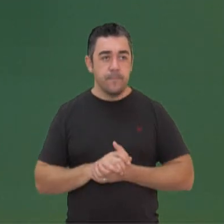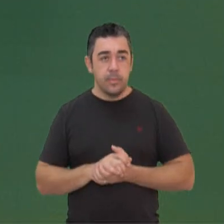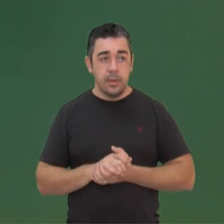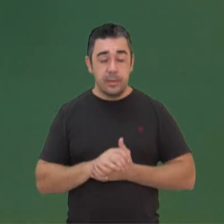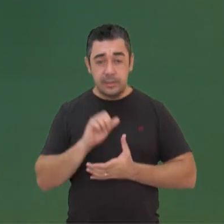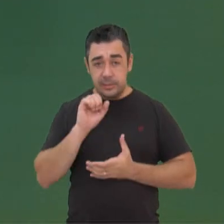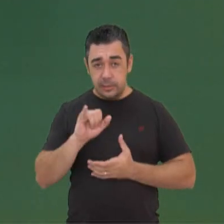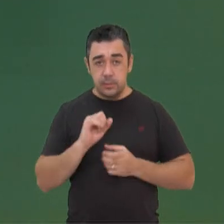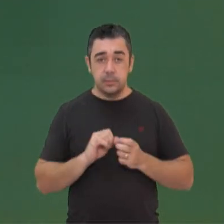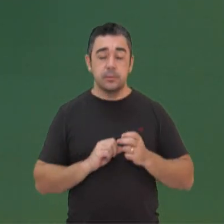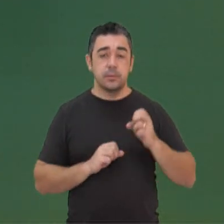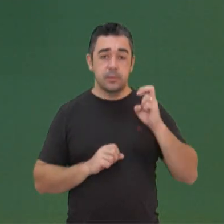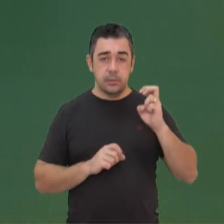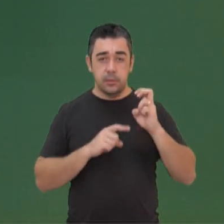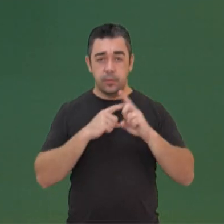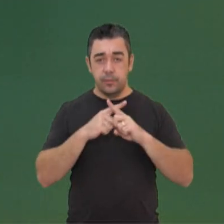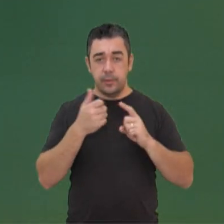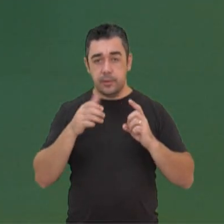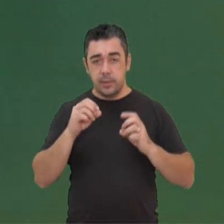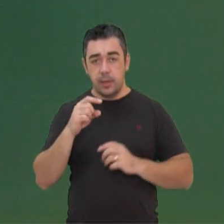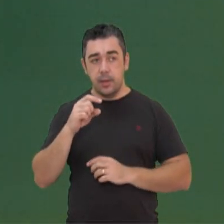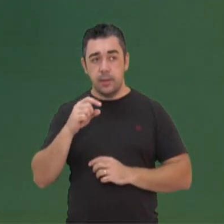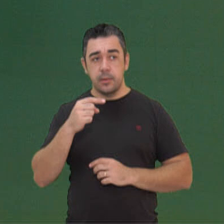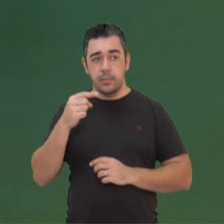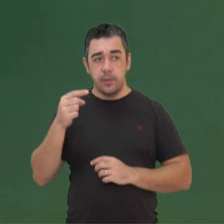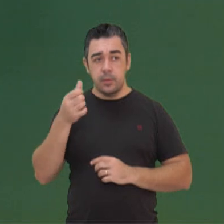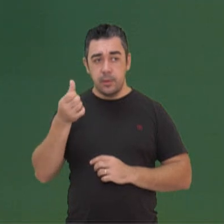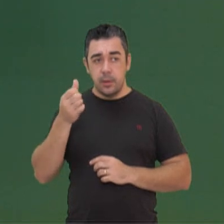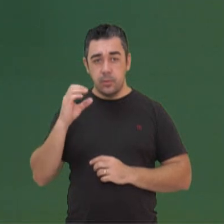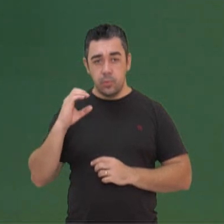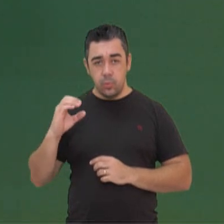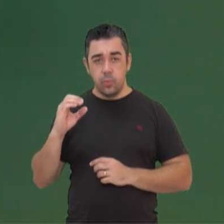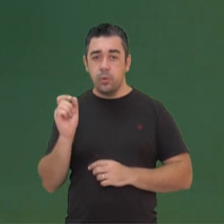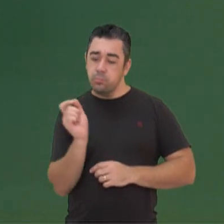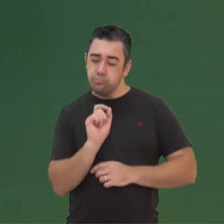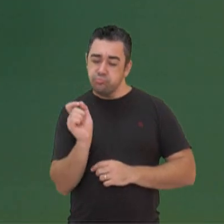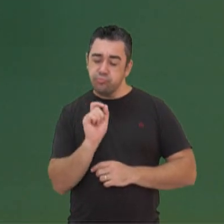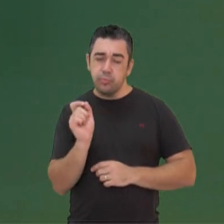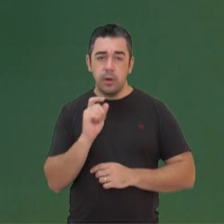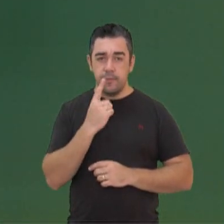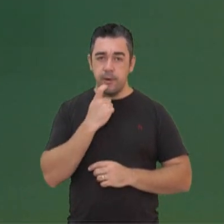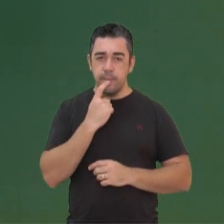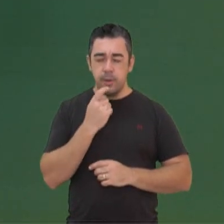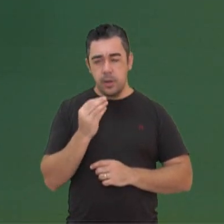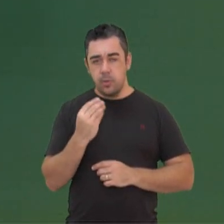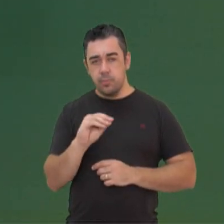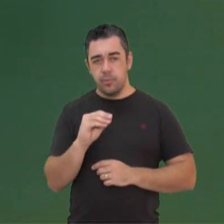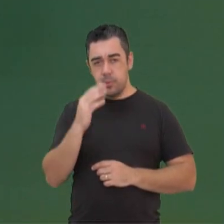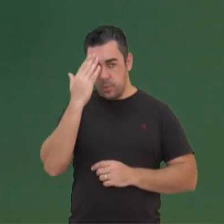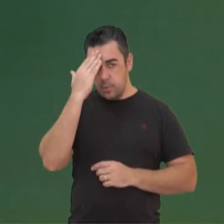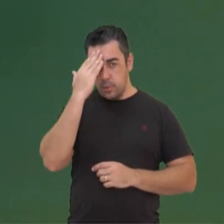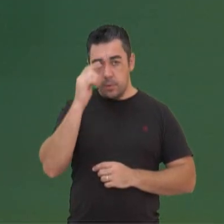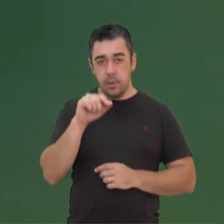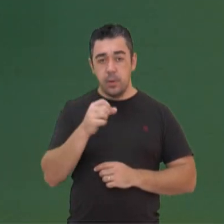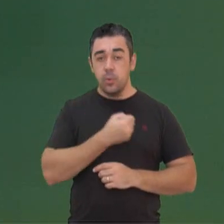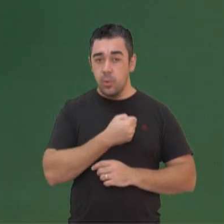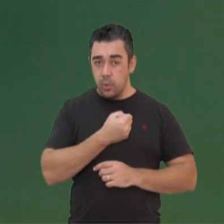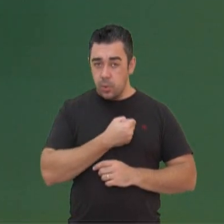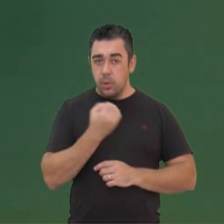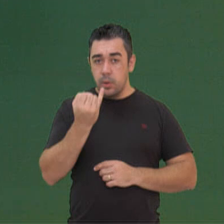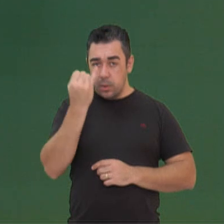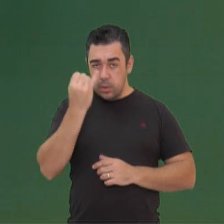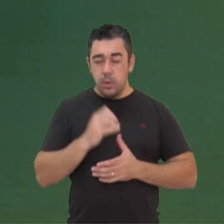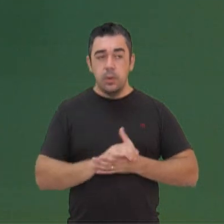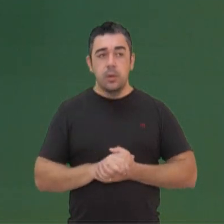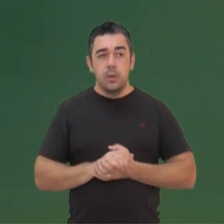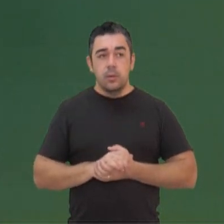sendo 5 vezes 10 elevado a menos 6 coulombs. Dá uma grifada ali em vermelho embaixo, circula ele, faz